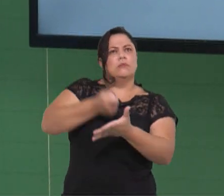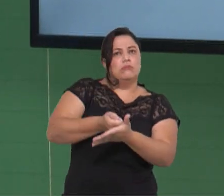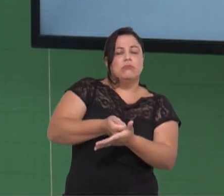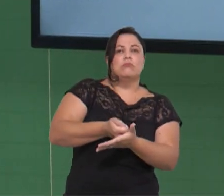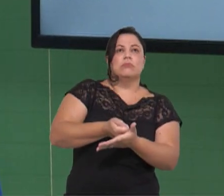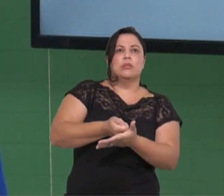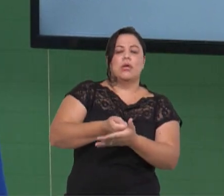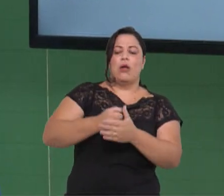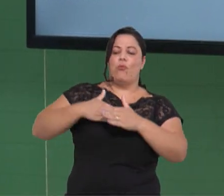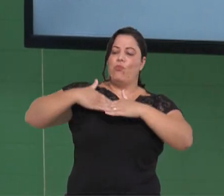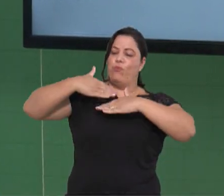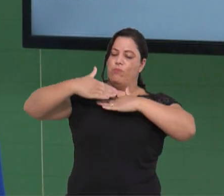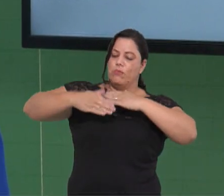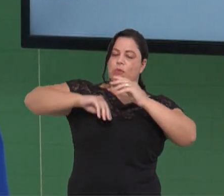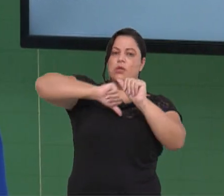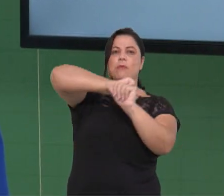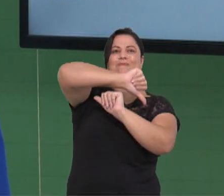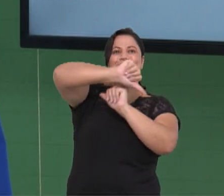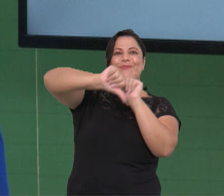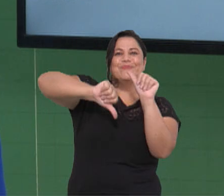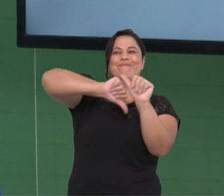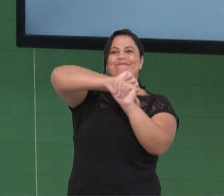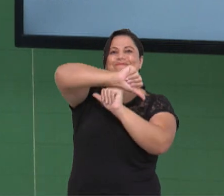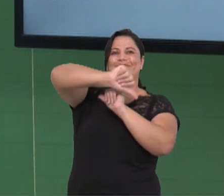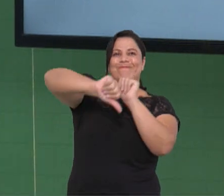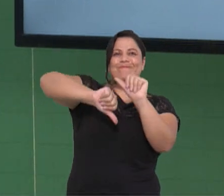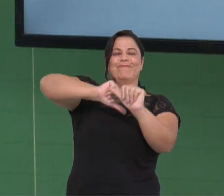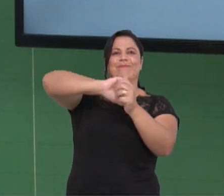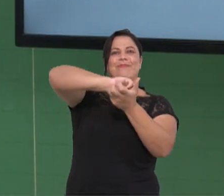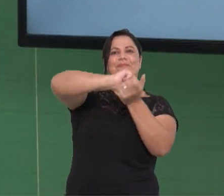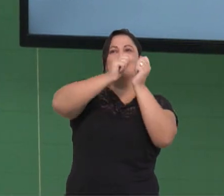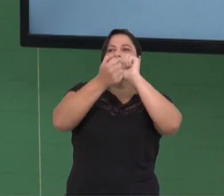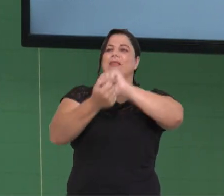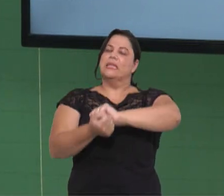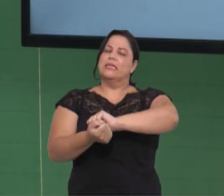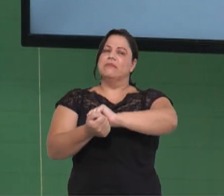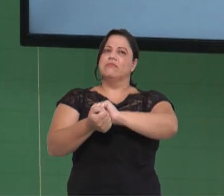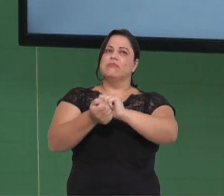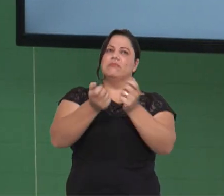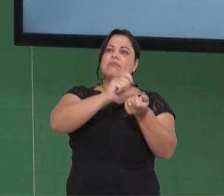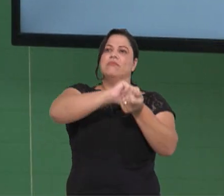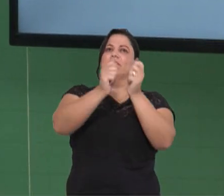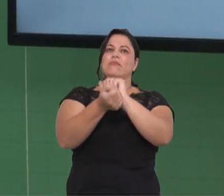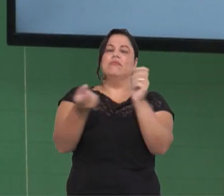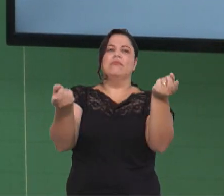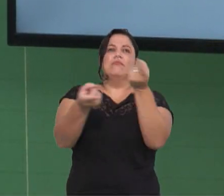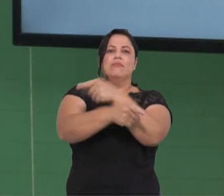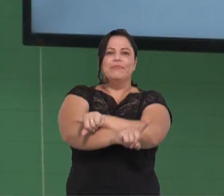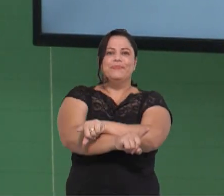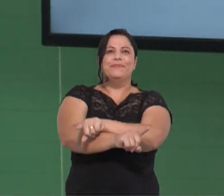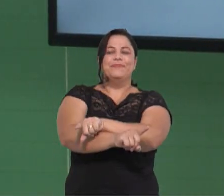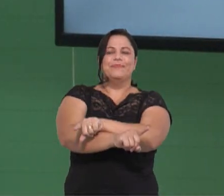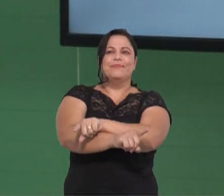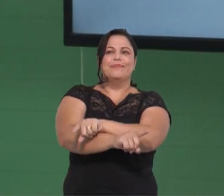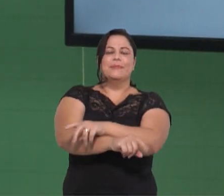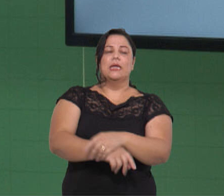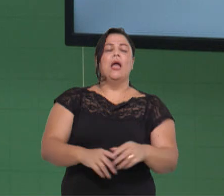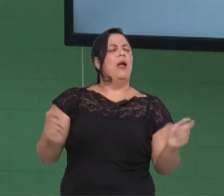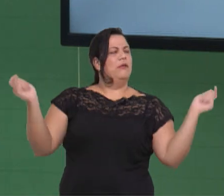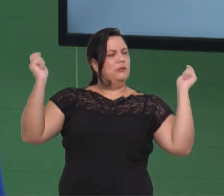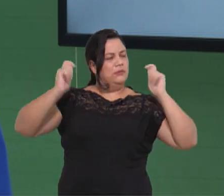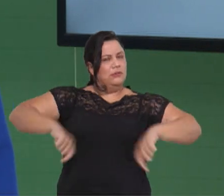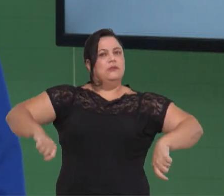de transformações. Eu tenho mudanças muito significativas na estrutura